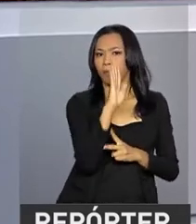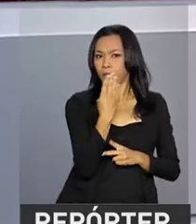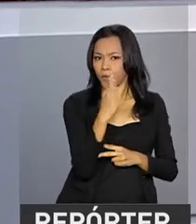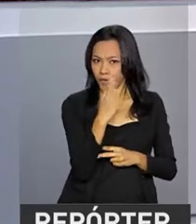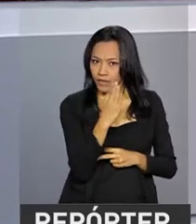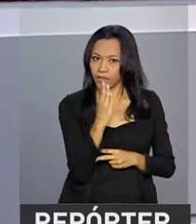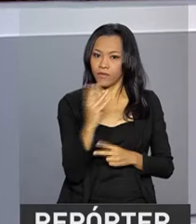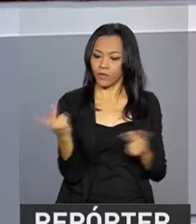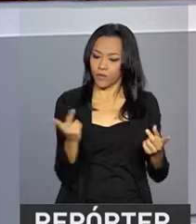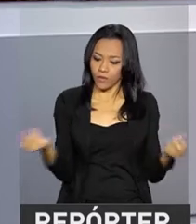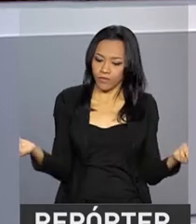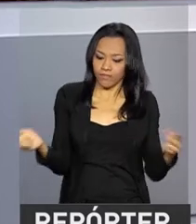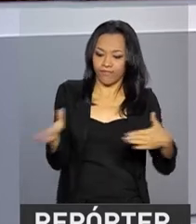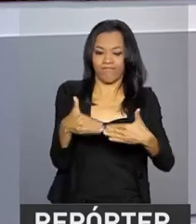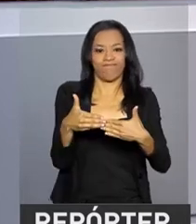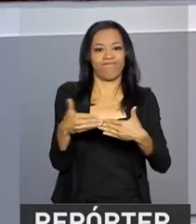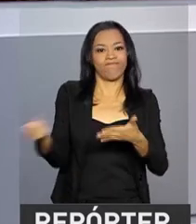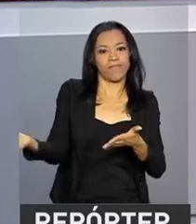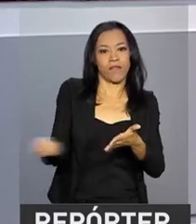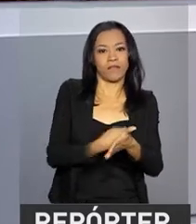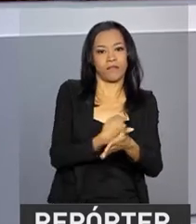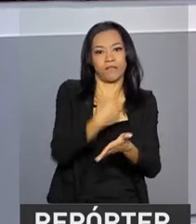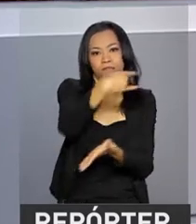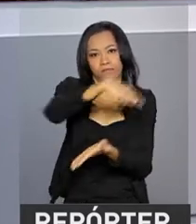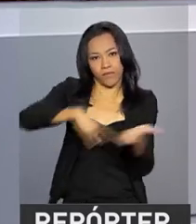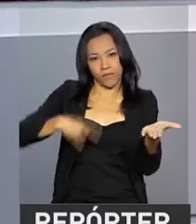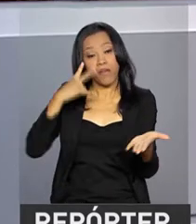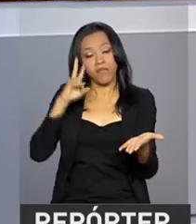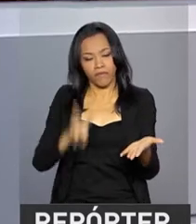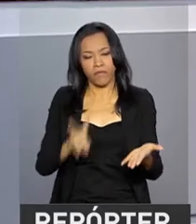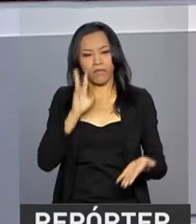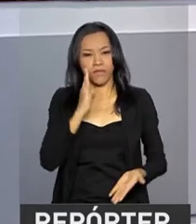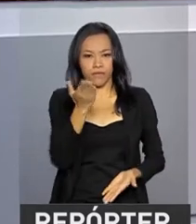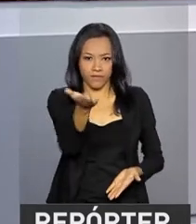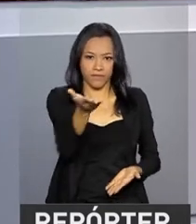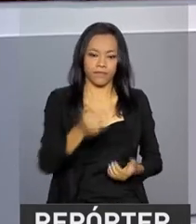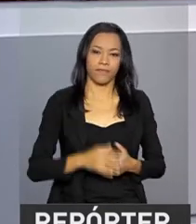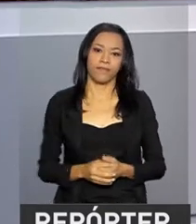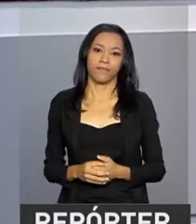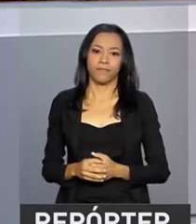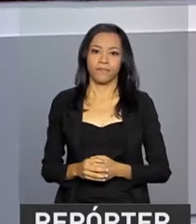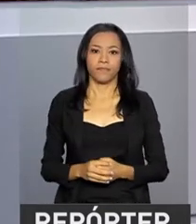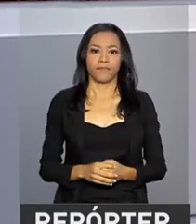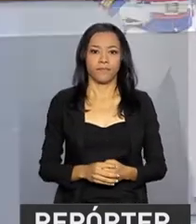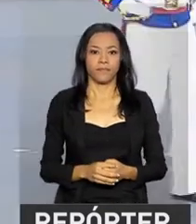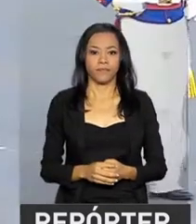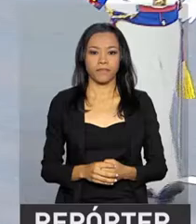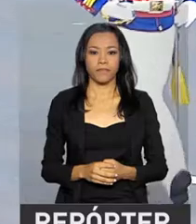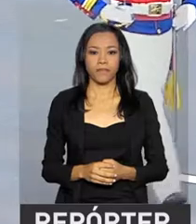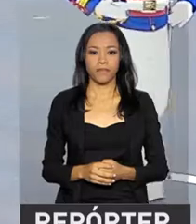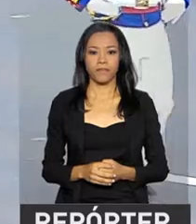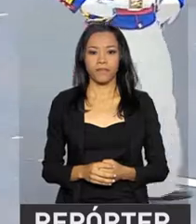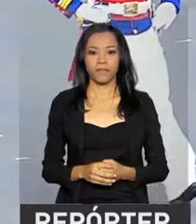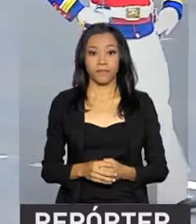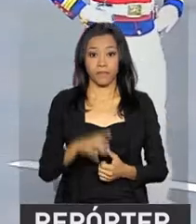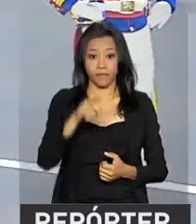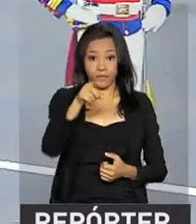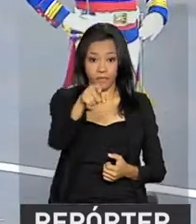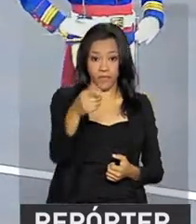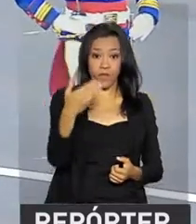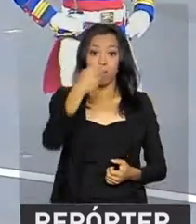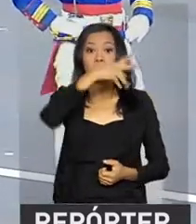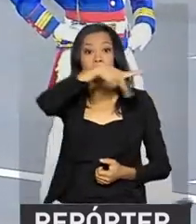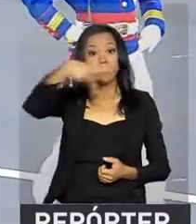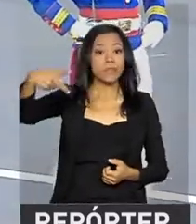com a assinatura de novos acordos de cooperação. Vamos ver na reportagem de Mara Kenupi. O presidente